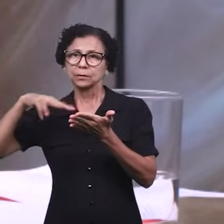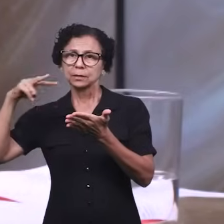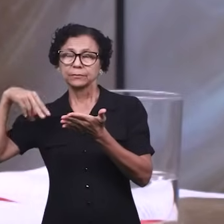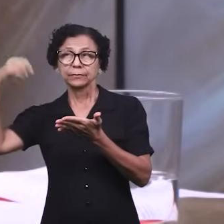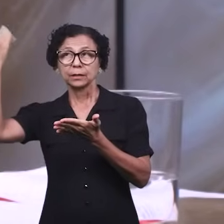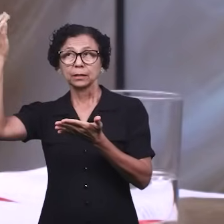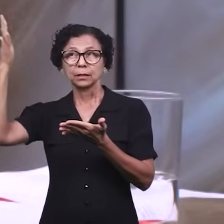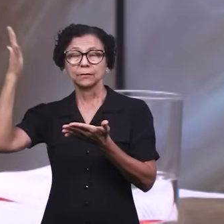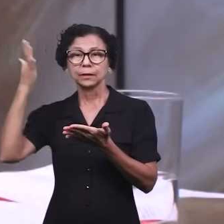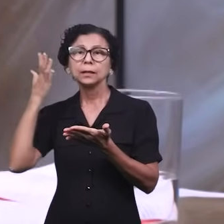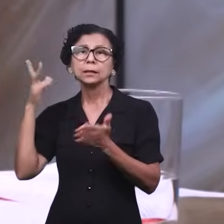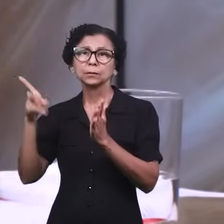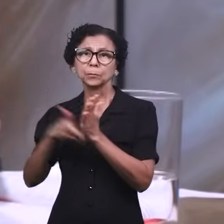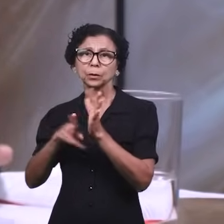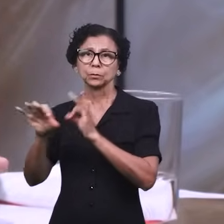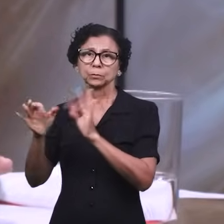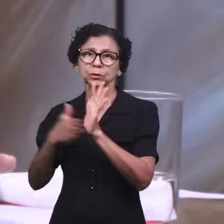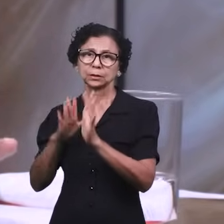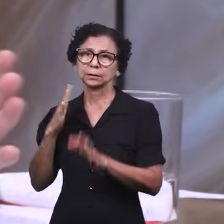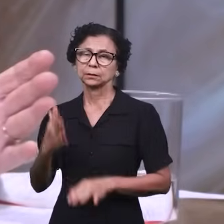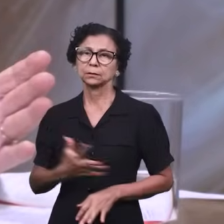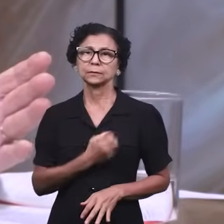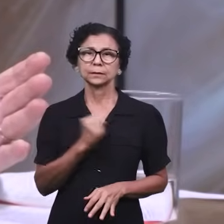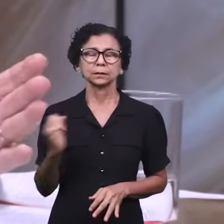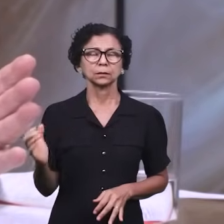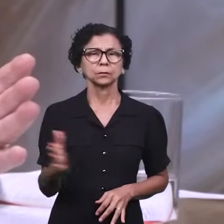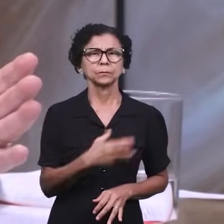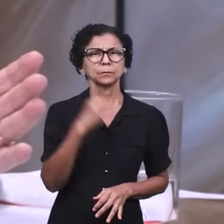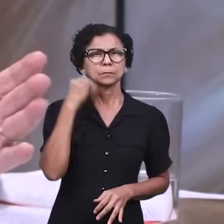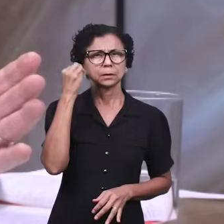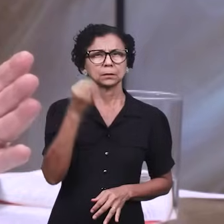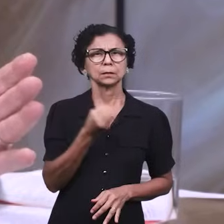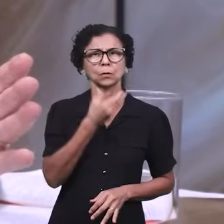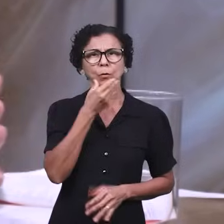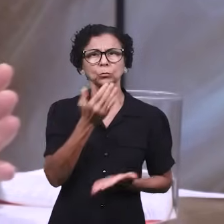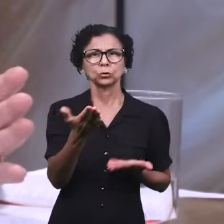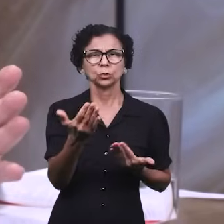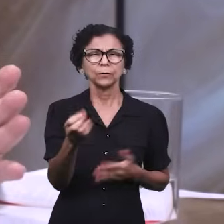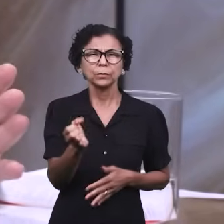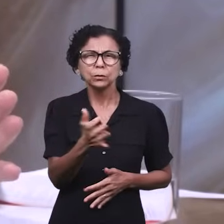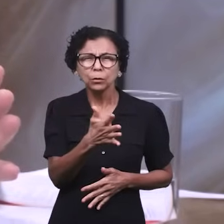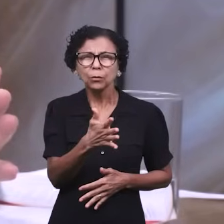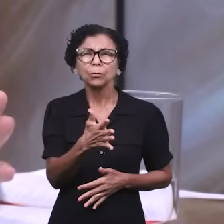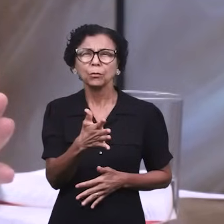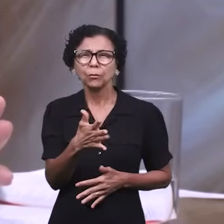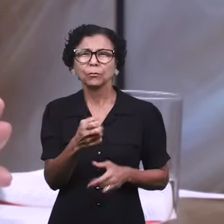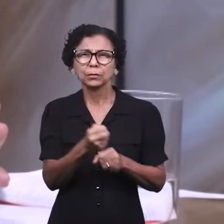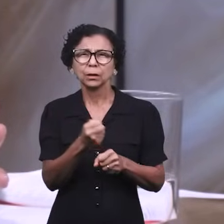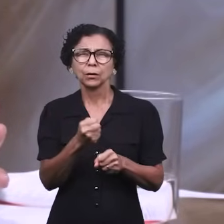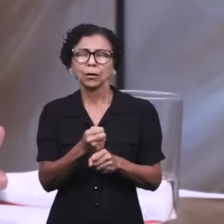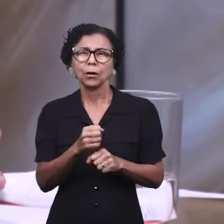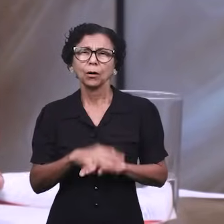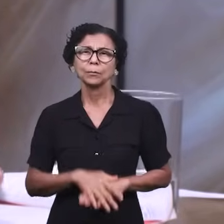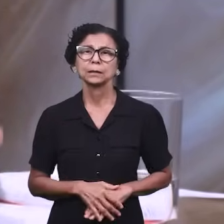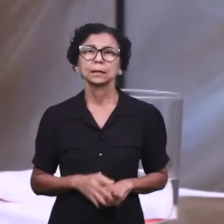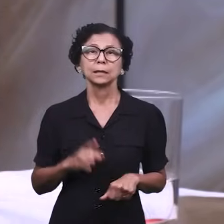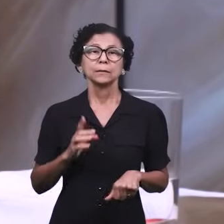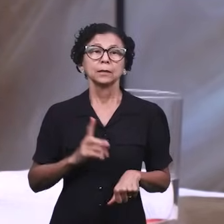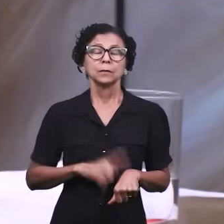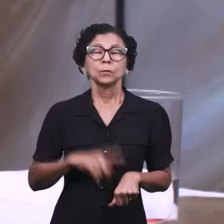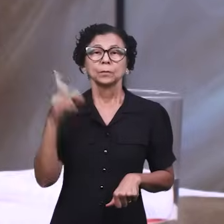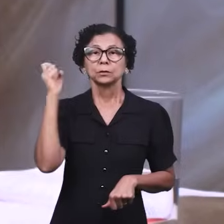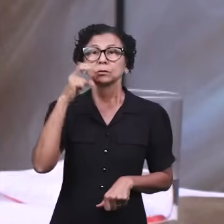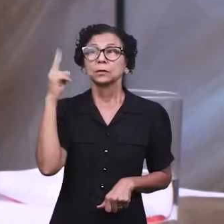obra redentora. Então, nós podíamos dizer, eu me lembro de uma experiência de um rapaz novo convertido, que ele estava diante de